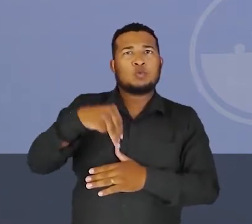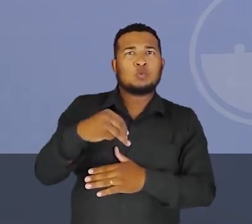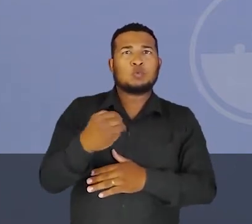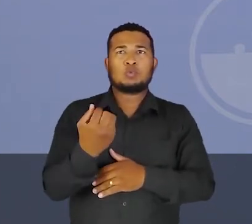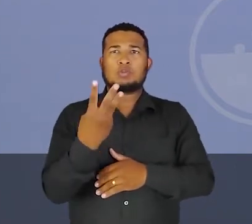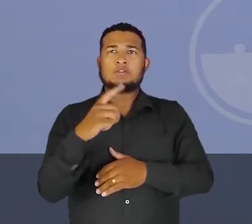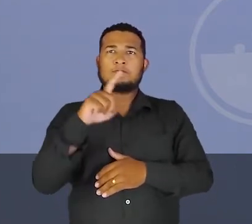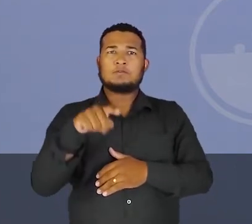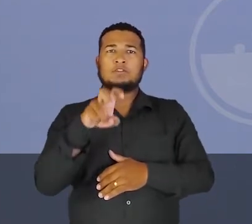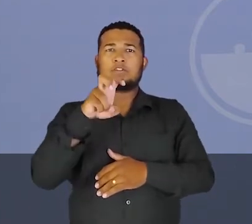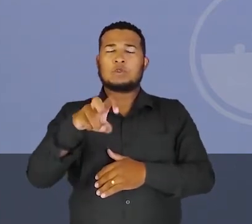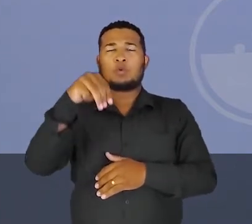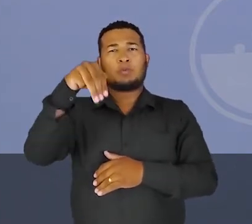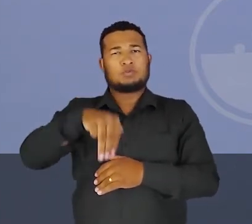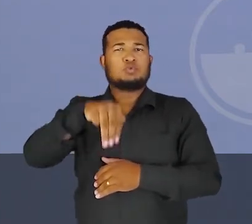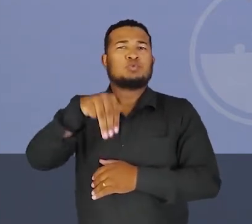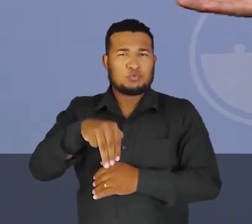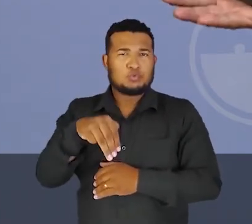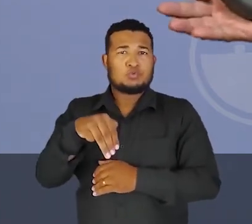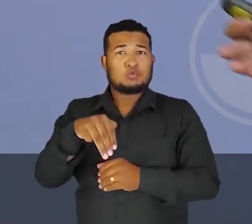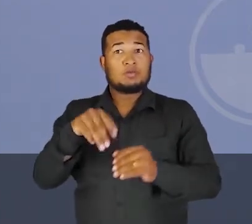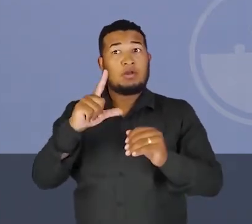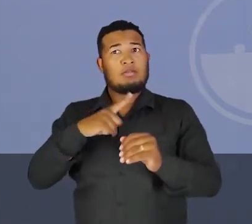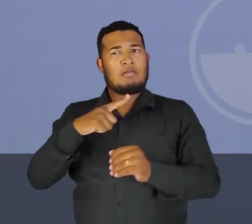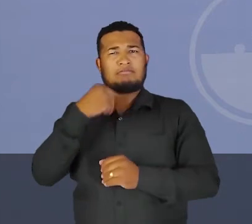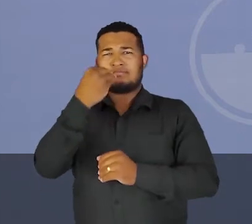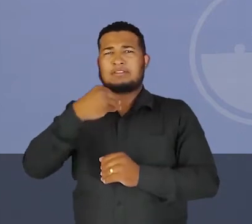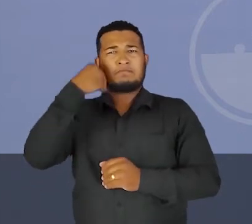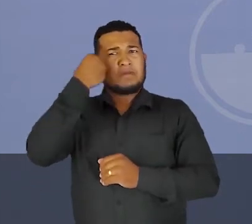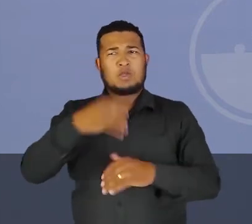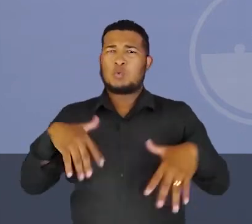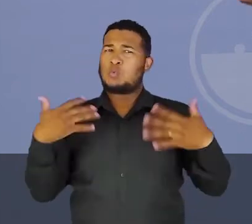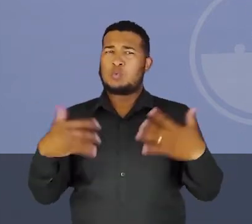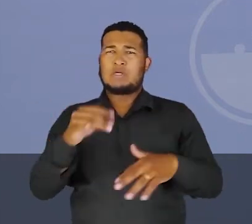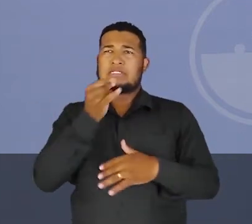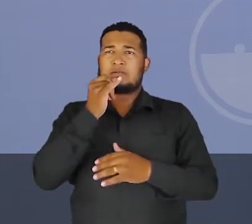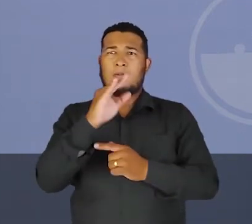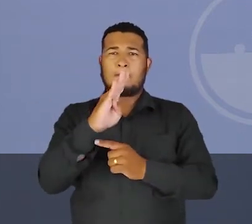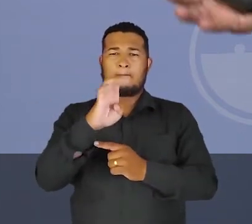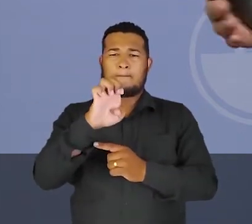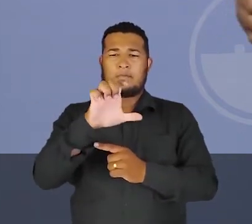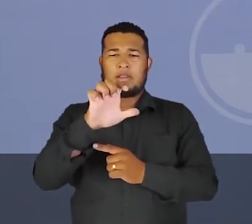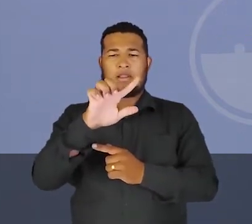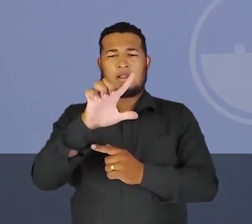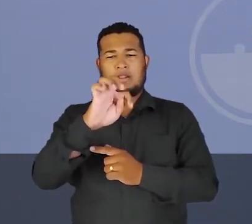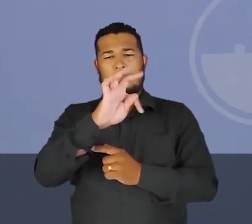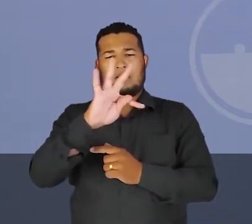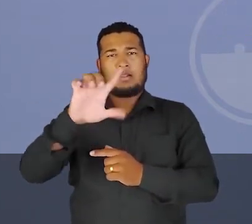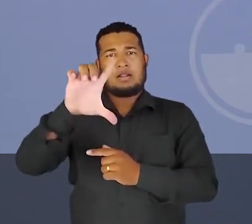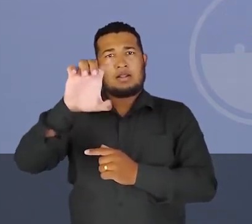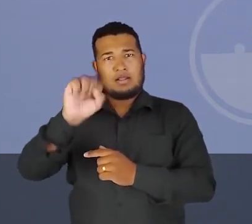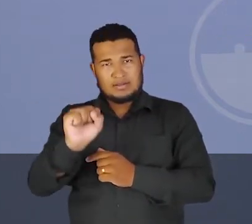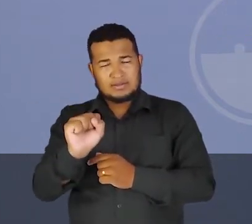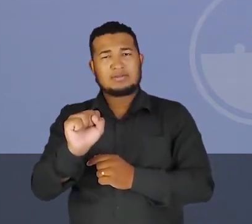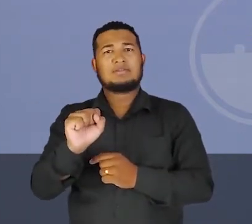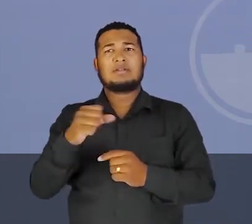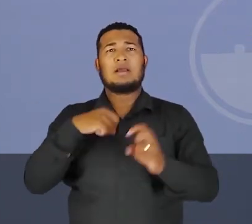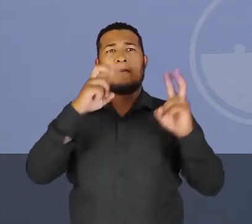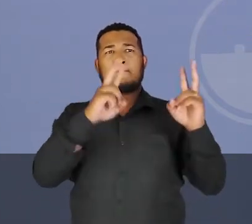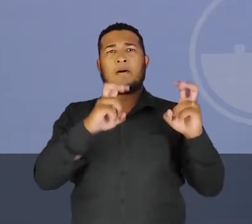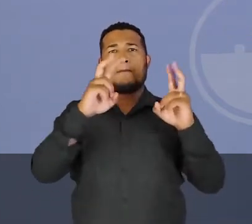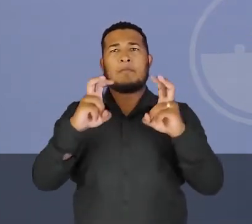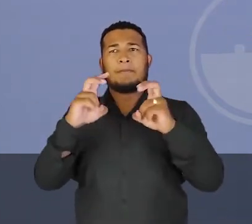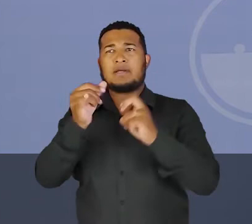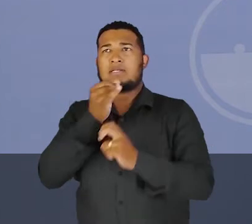meio, e as experiências fantásticas de Beatles, Frank Zappa e outros que desenvolvem temas